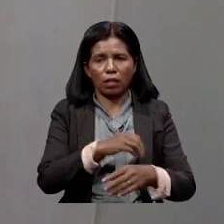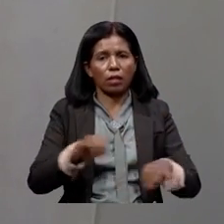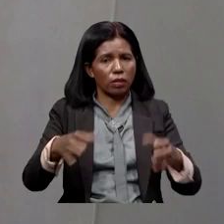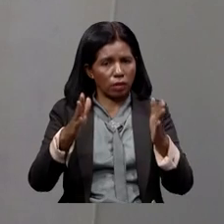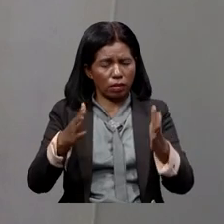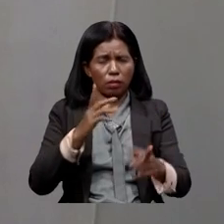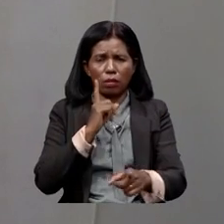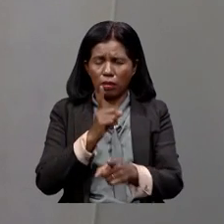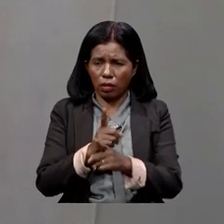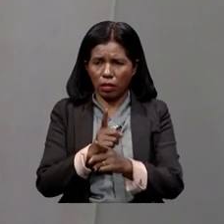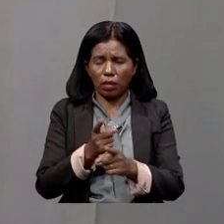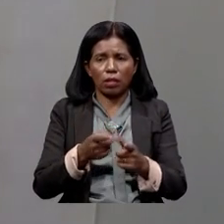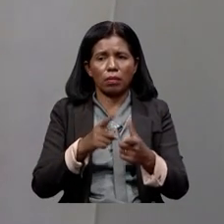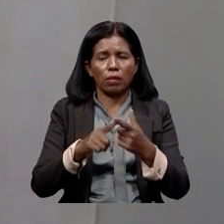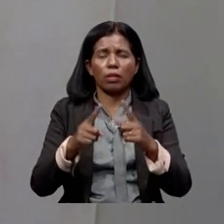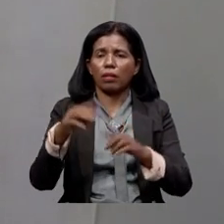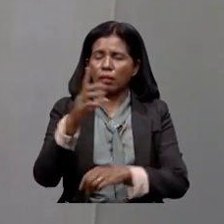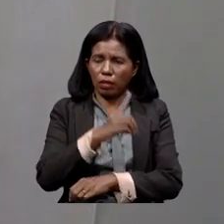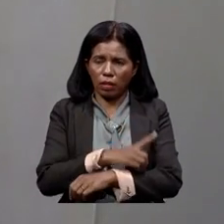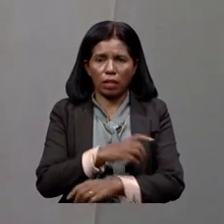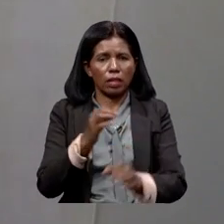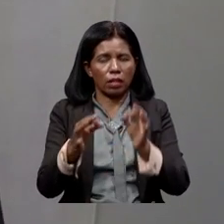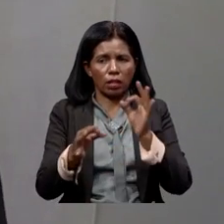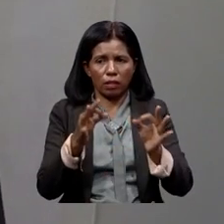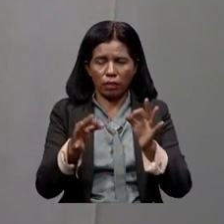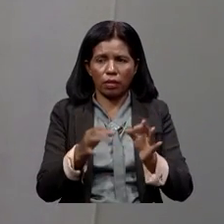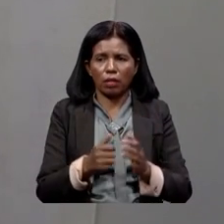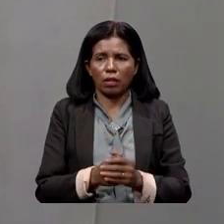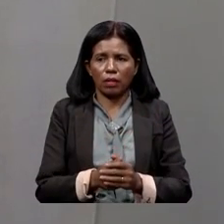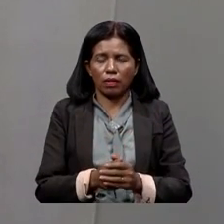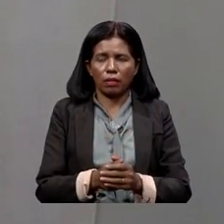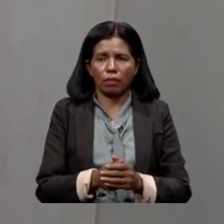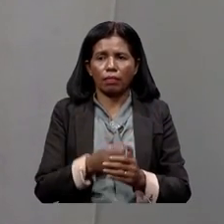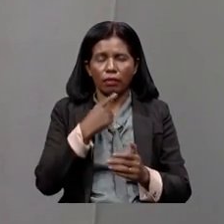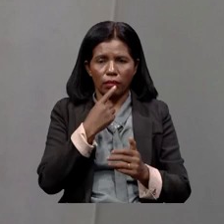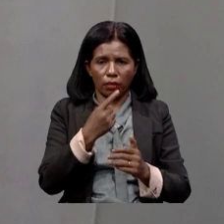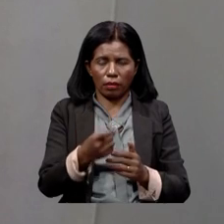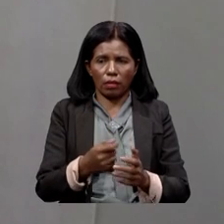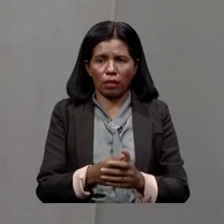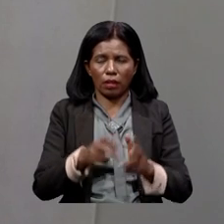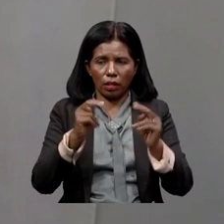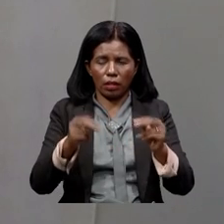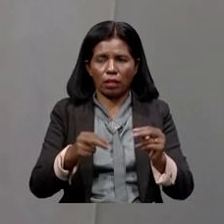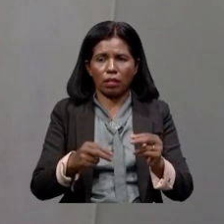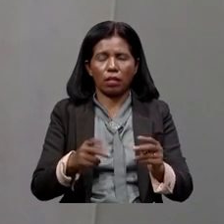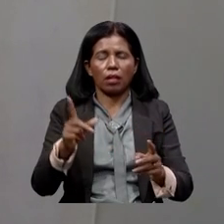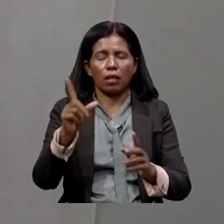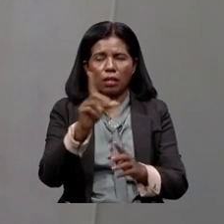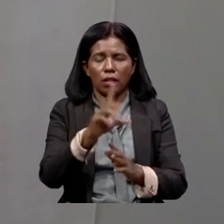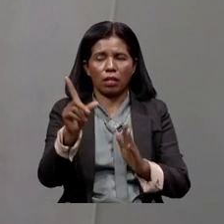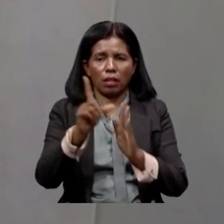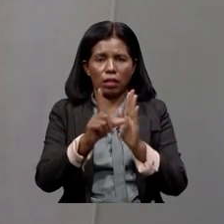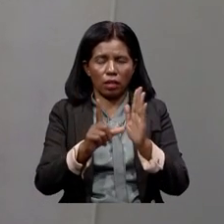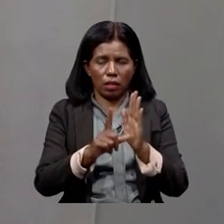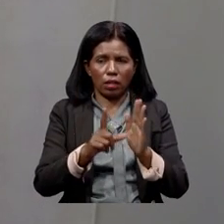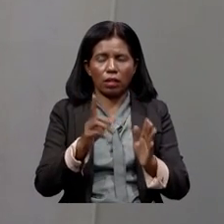profesional ne tengki depois ohin sekali senior jusi dehan ne tengki liang los los depois